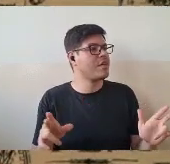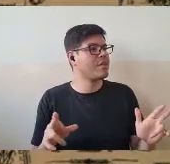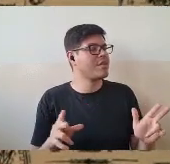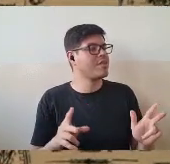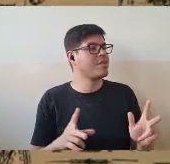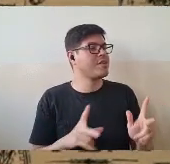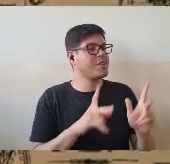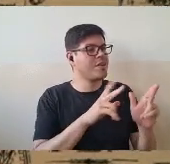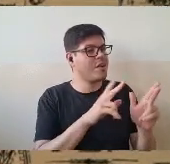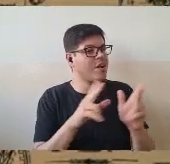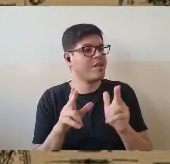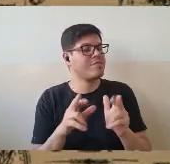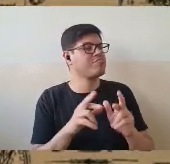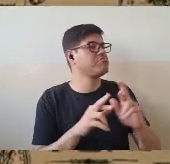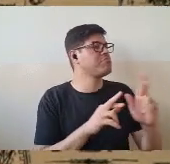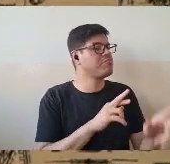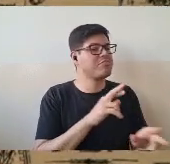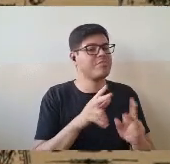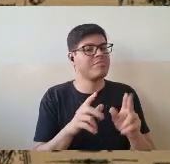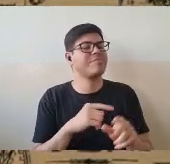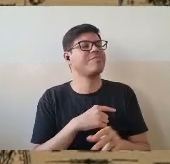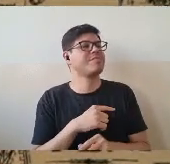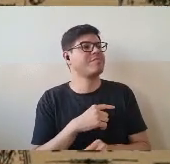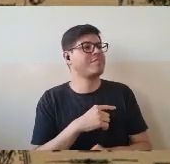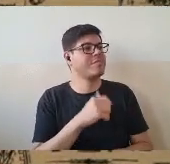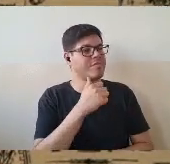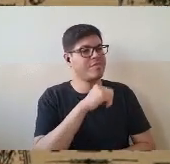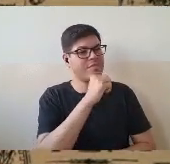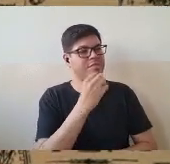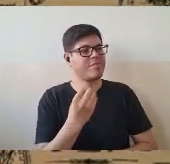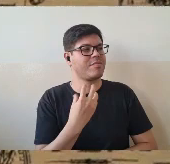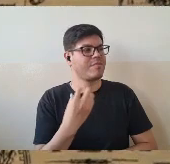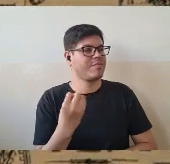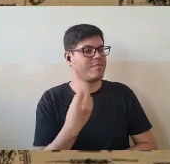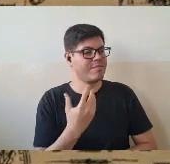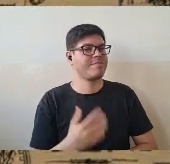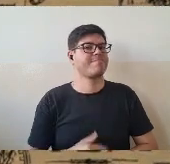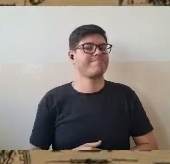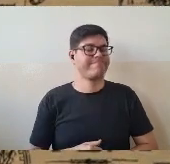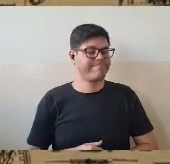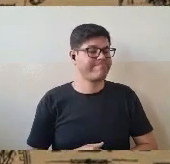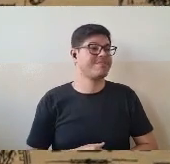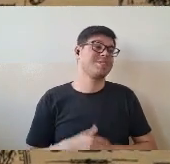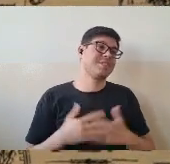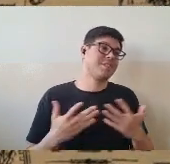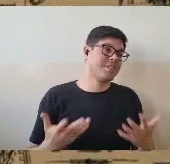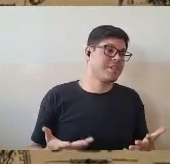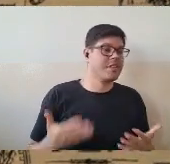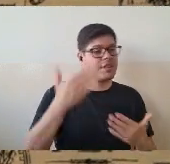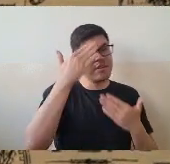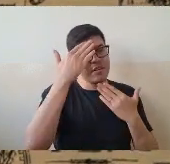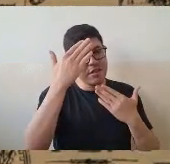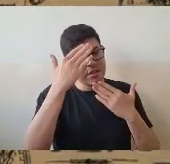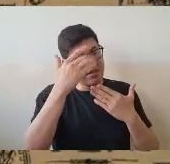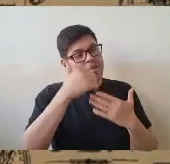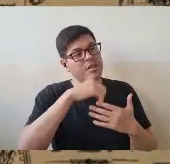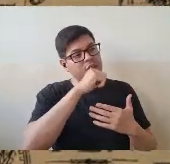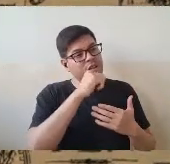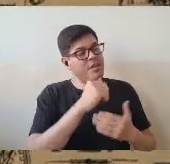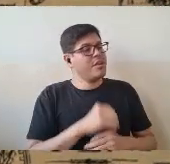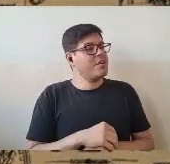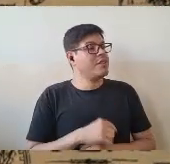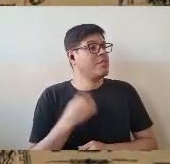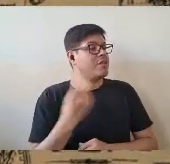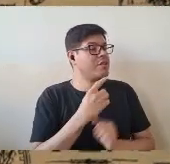do sul, a partir de Limeira, chegando em Araras, ou vindo do norte, de Leme, chegando em Araras,